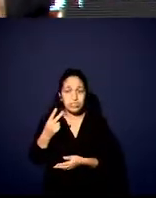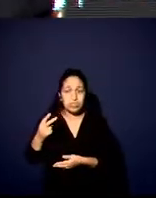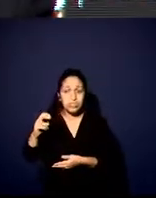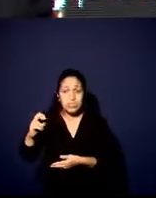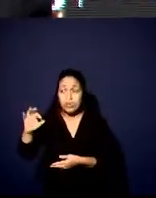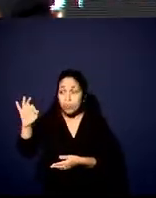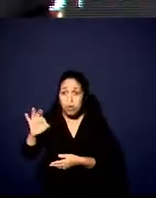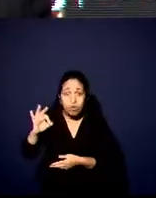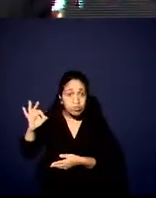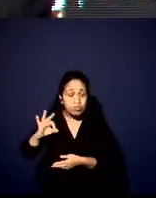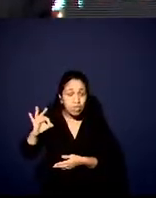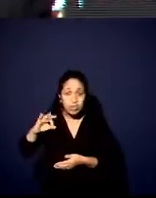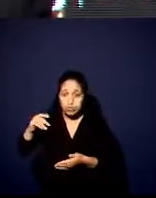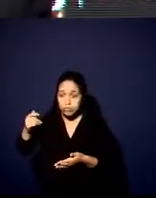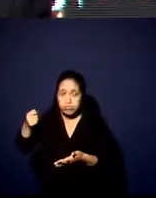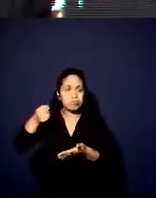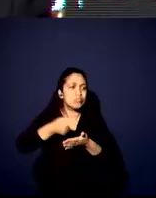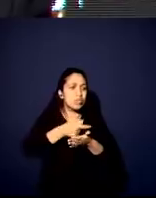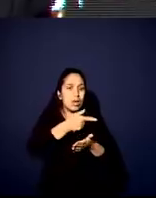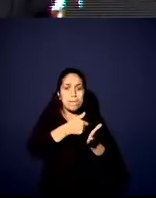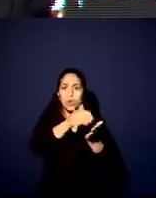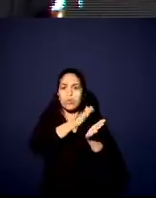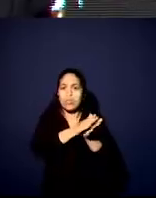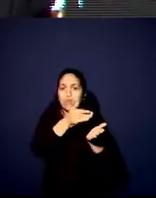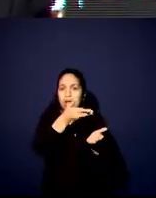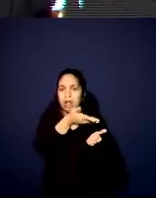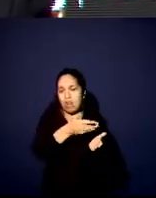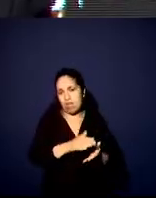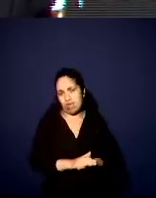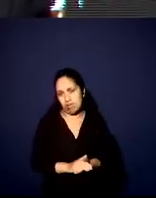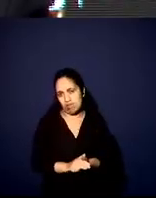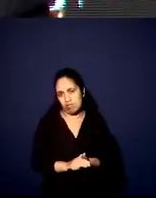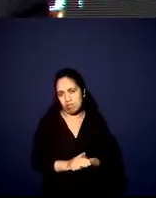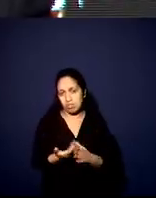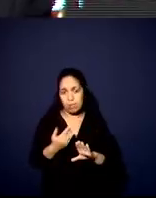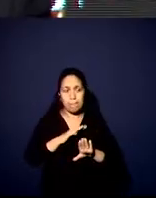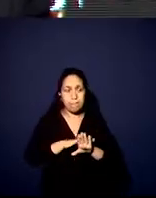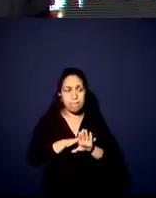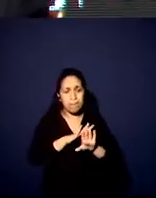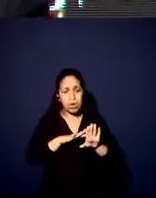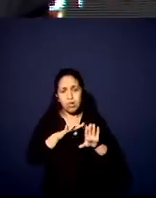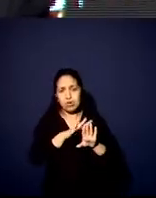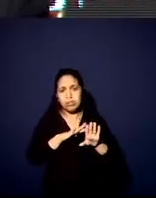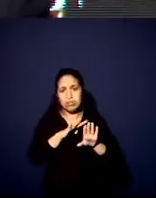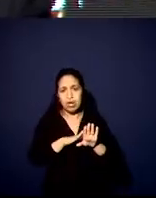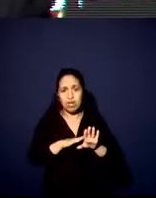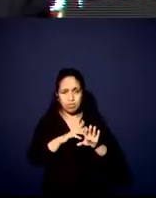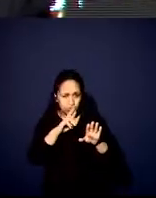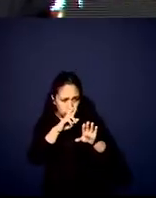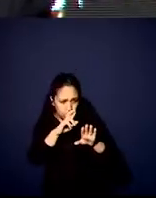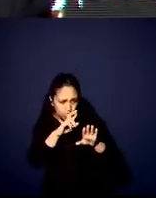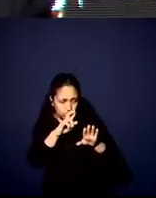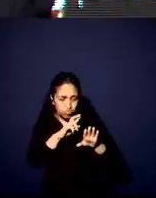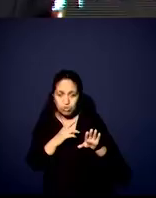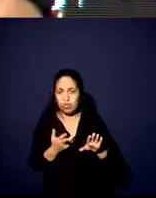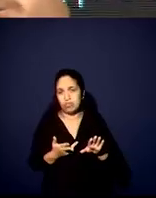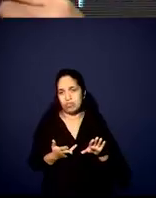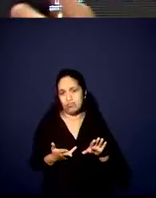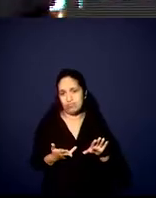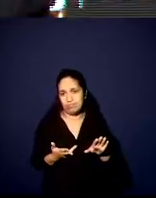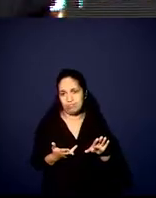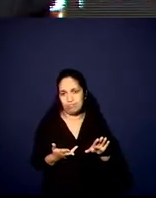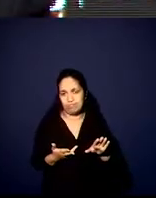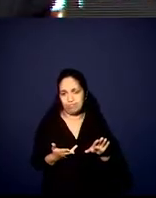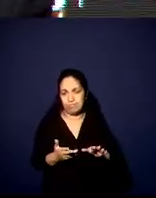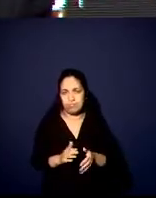em cima de uma visão pessoal ou abstrata subjetiva de um auditor de um fiscal elas tornam